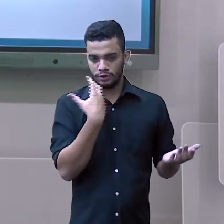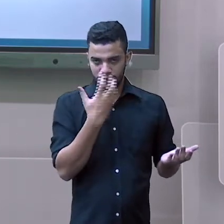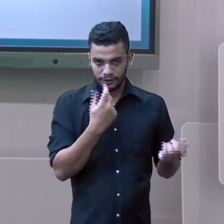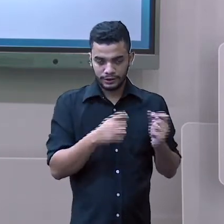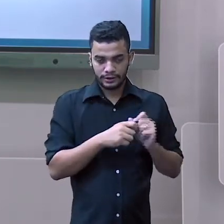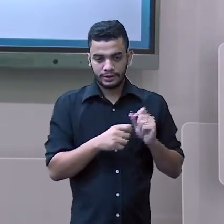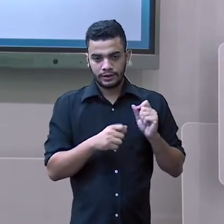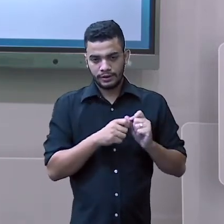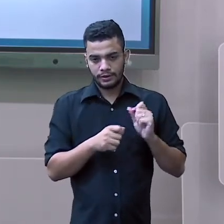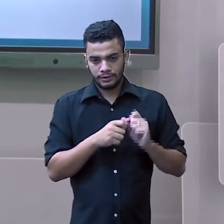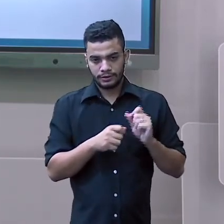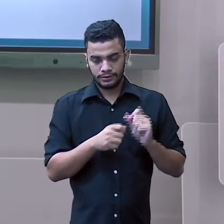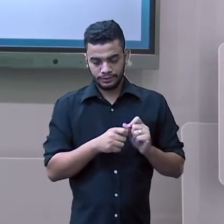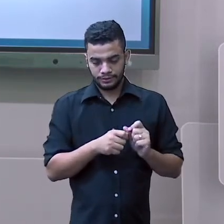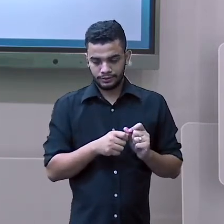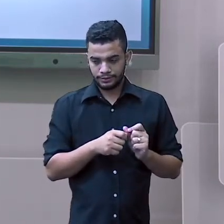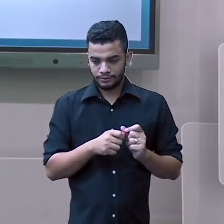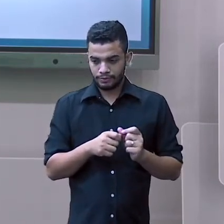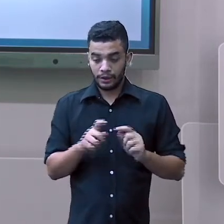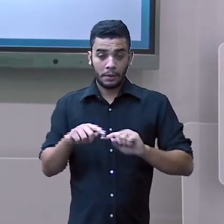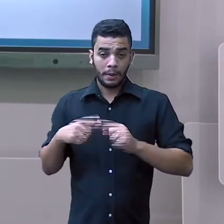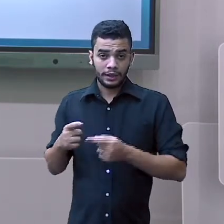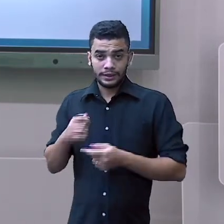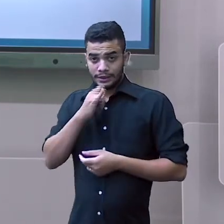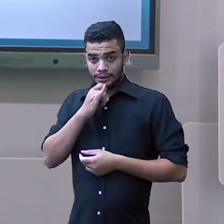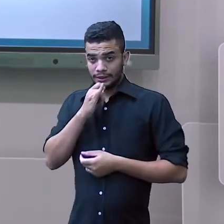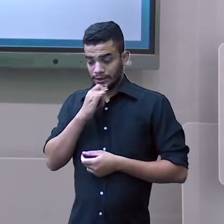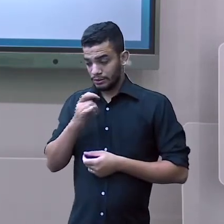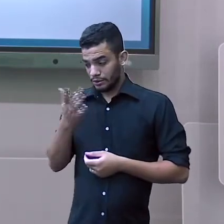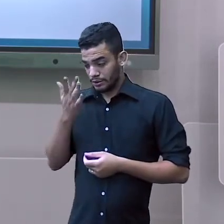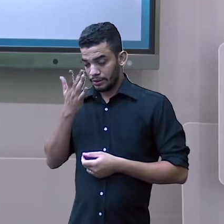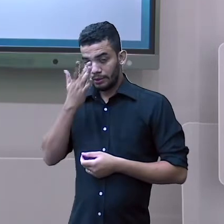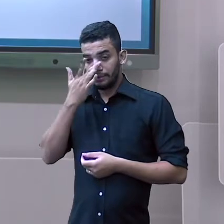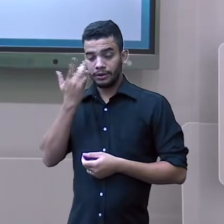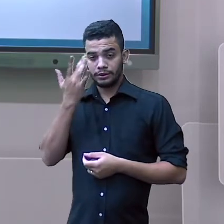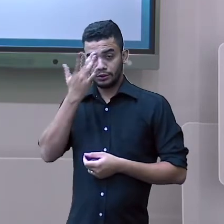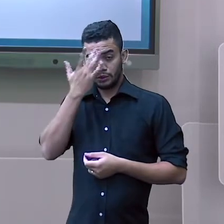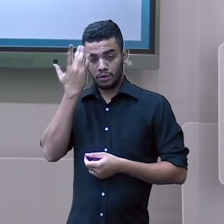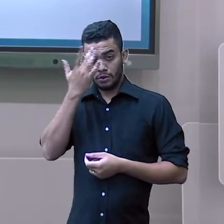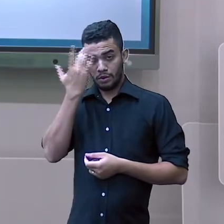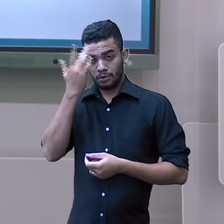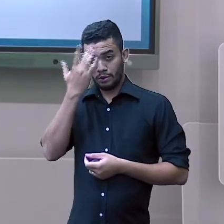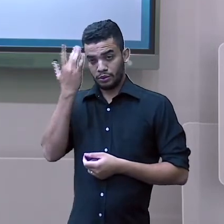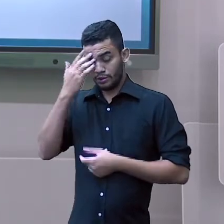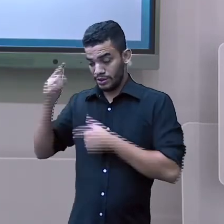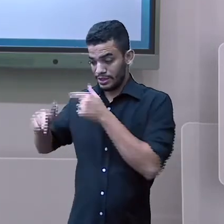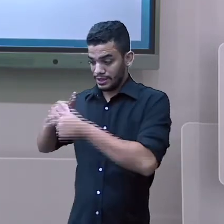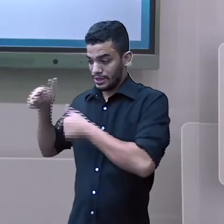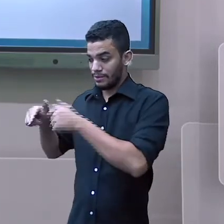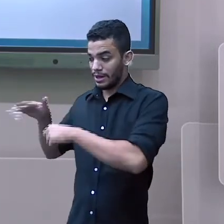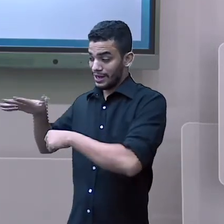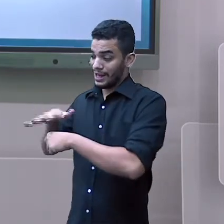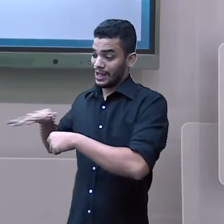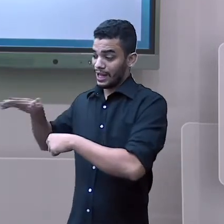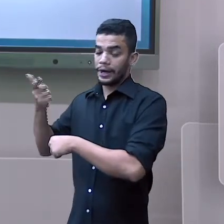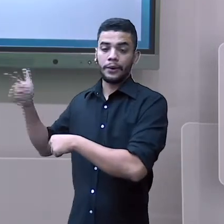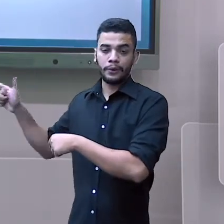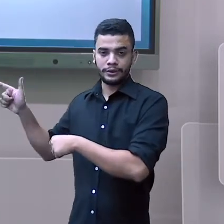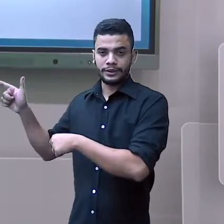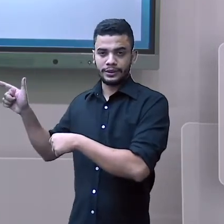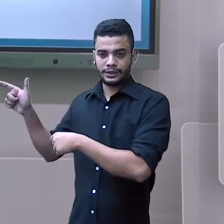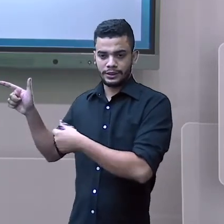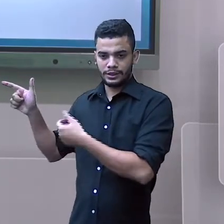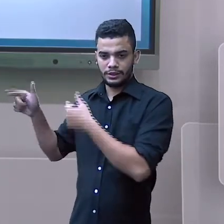sua alguma outra profissão, mas utiliza em alguns outros momentos para fazer um trabalho freelance, tocando